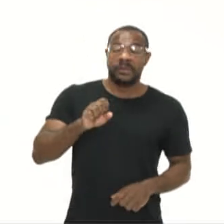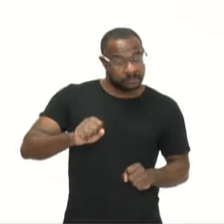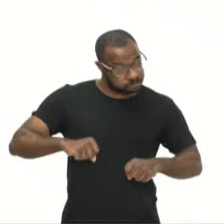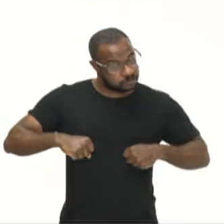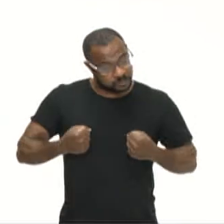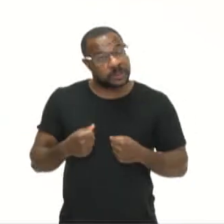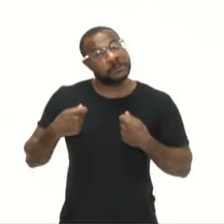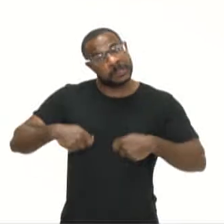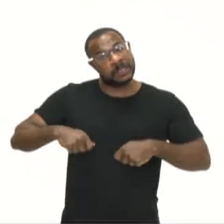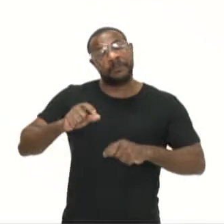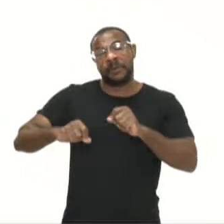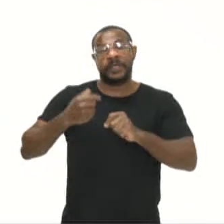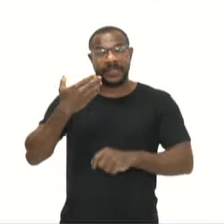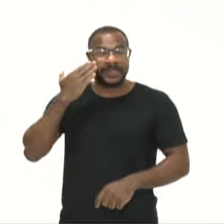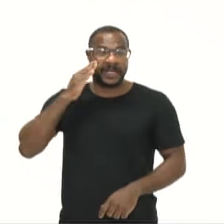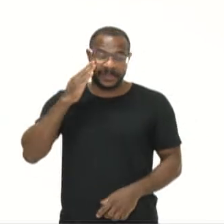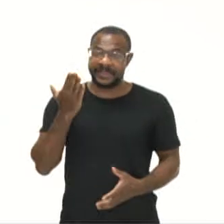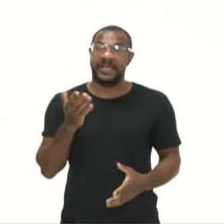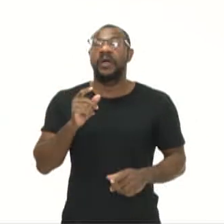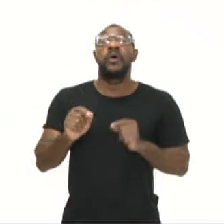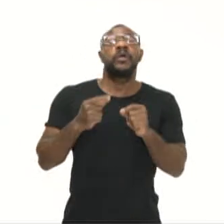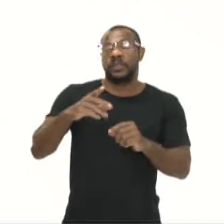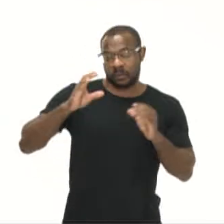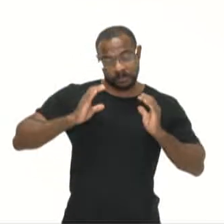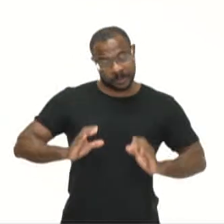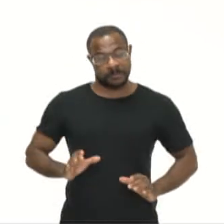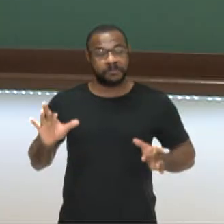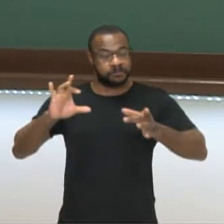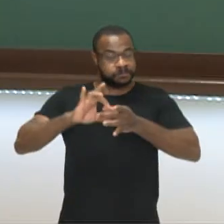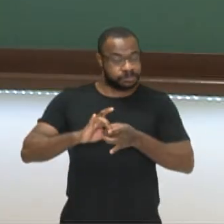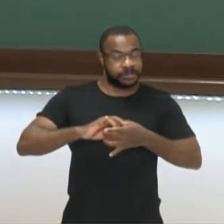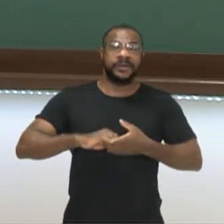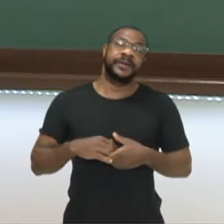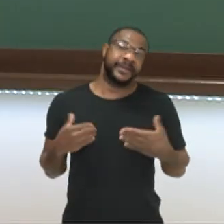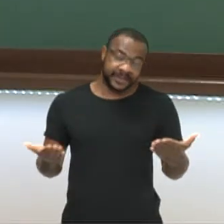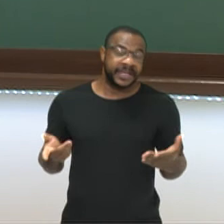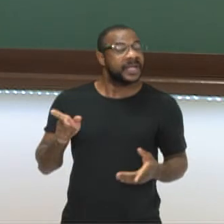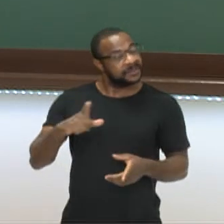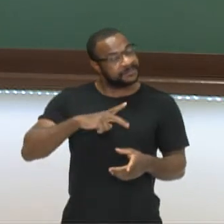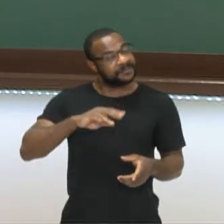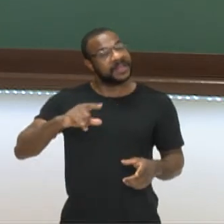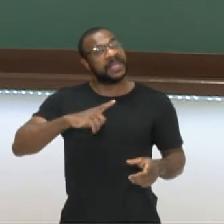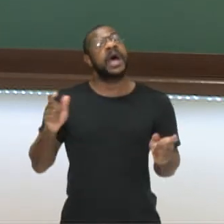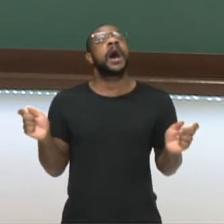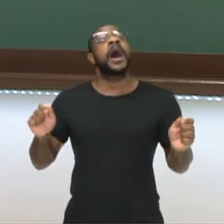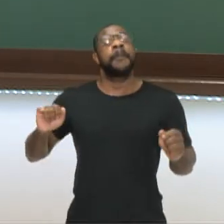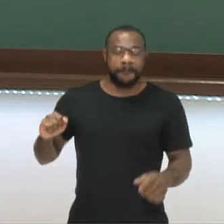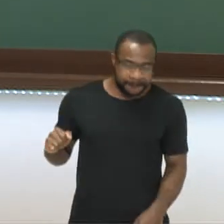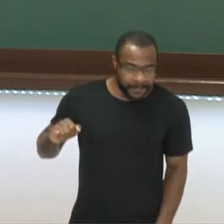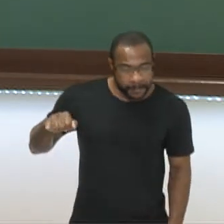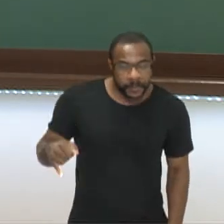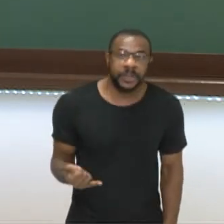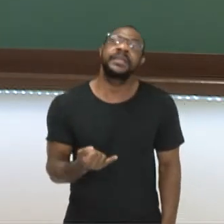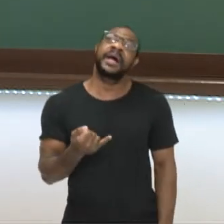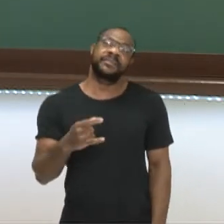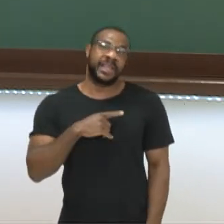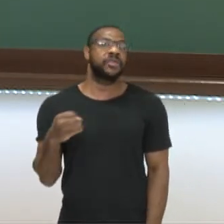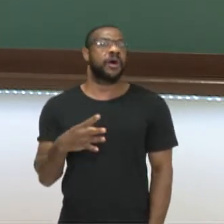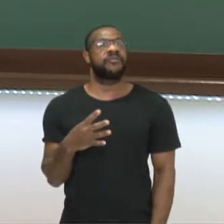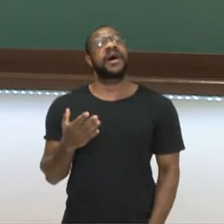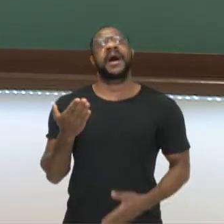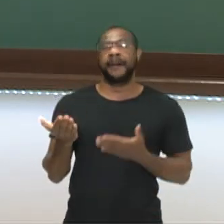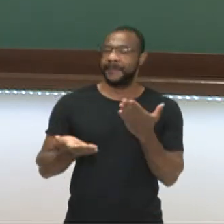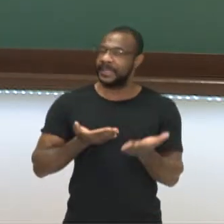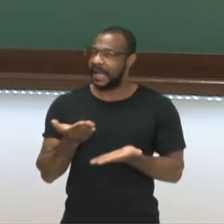esforço necessário para integrá-las ao seu comportamento. Então você vai ter oportunidades ao longo da vida de ter novas habilidades,